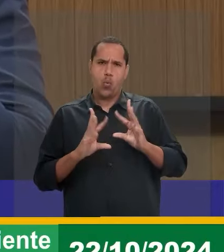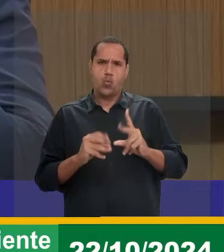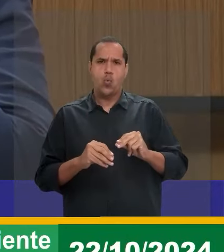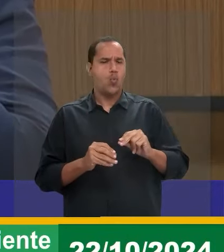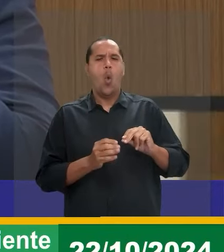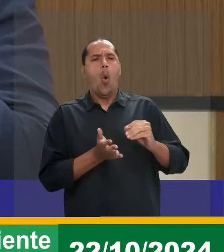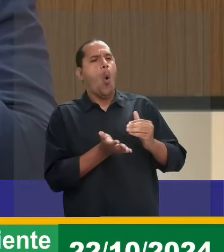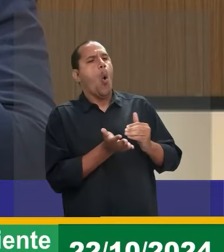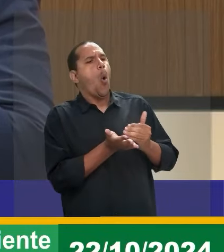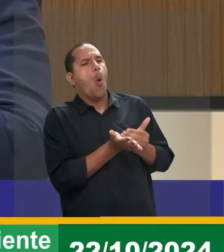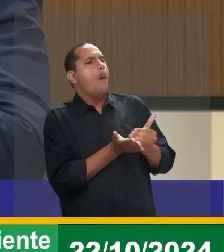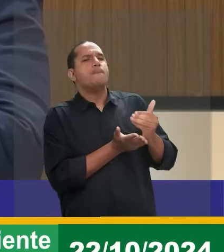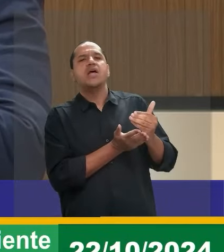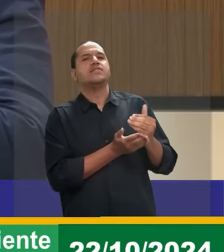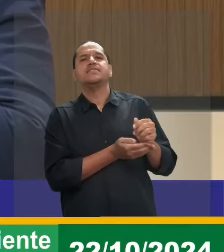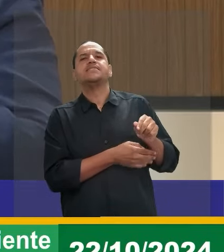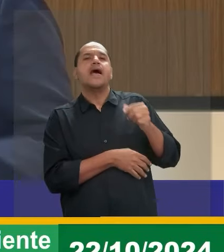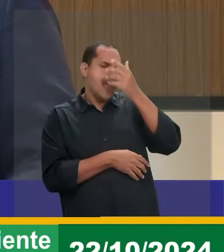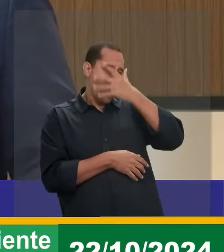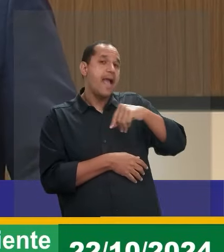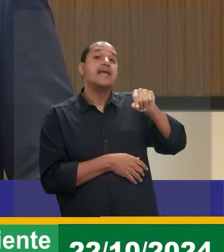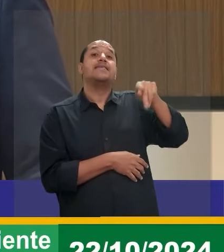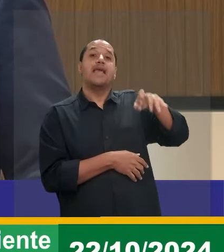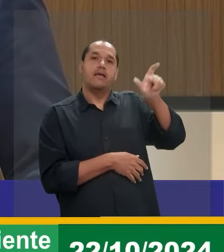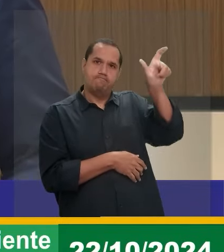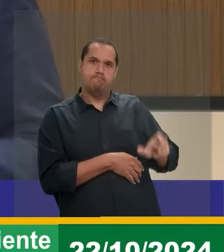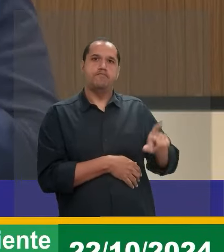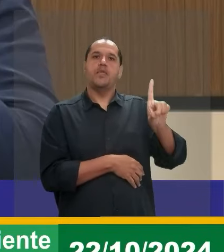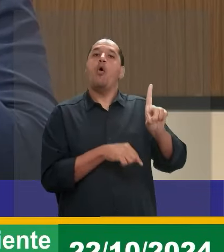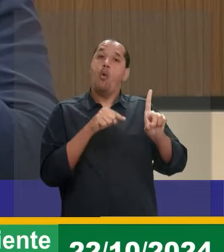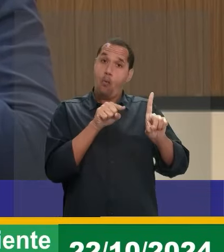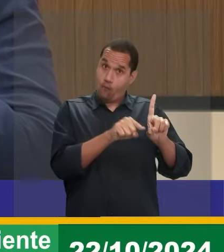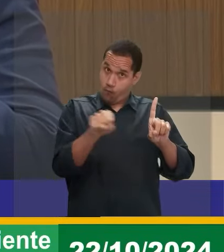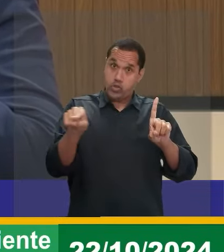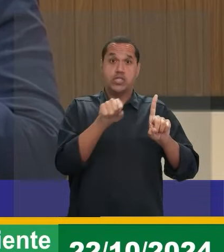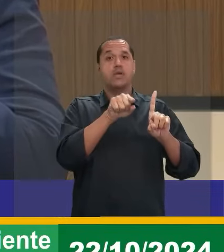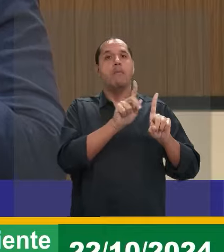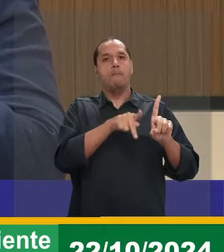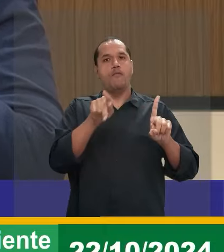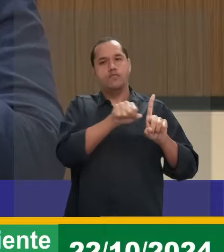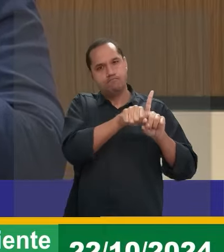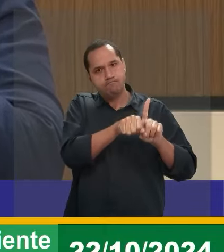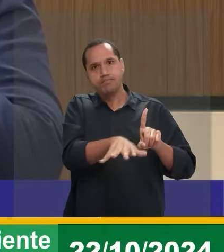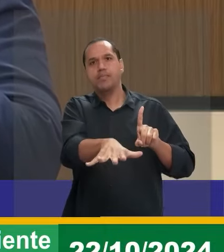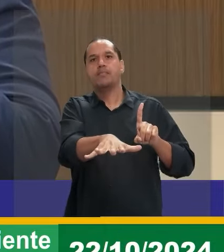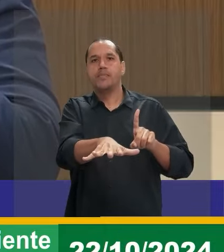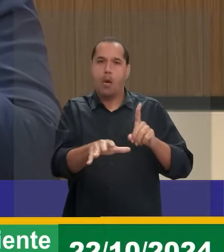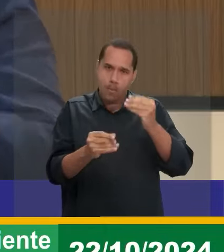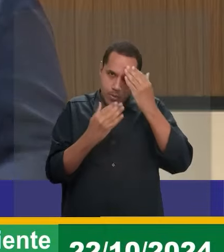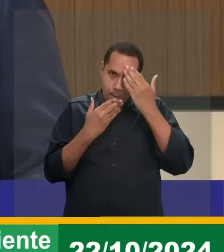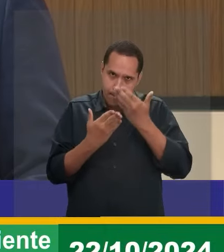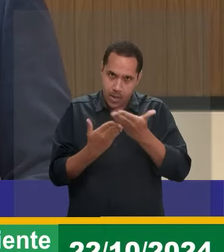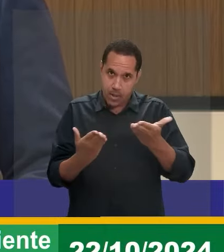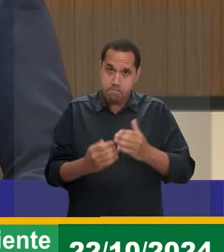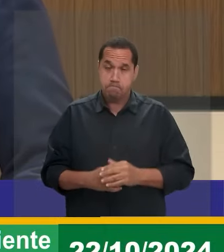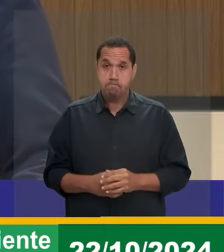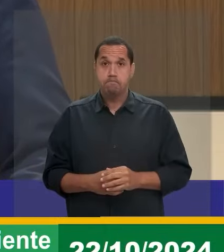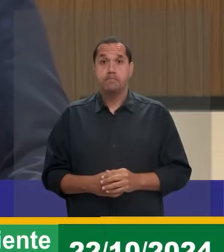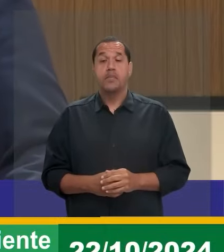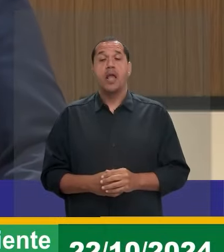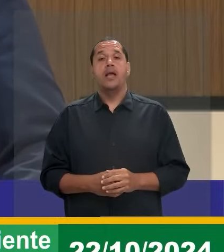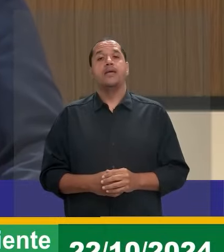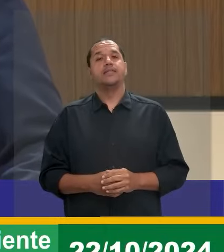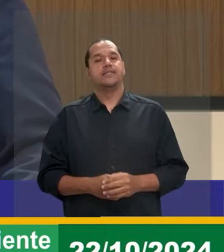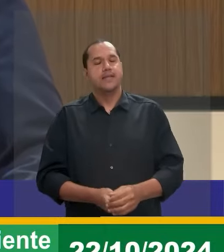No pequeno expediente, o deputado Júlio Pina agradeceu eleitores de Senador Canedo. Quero agradecer muito ao povo de